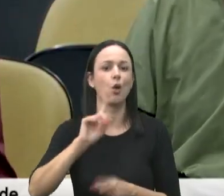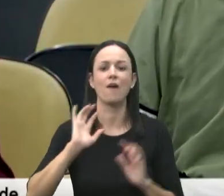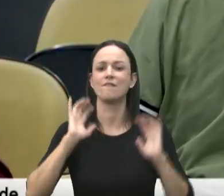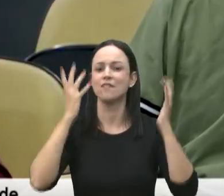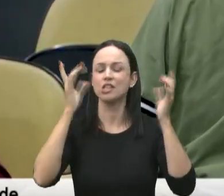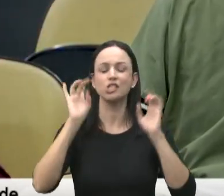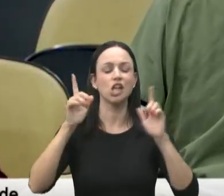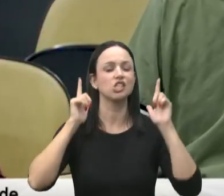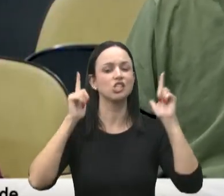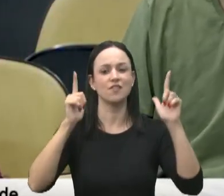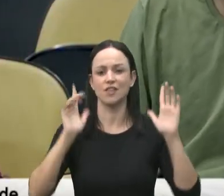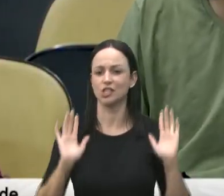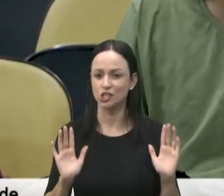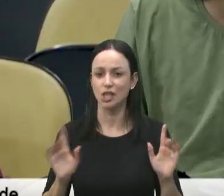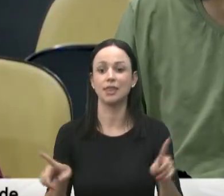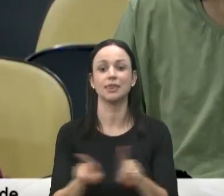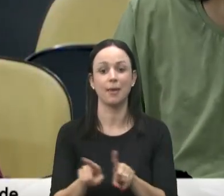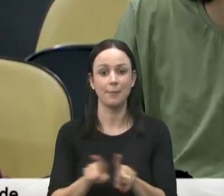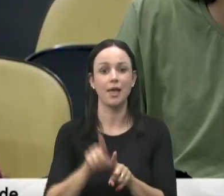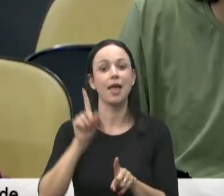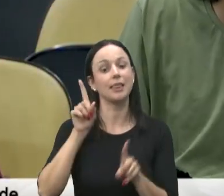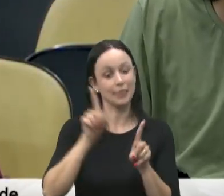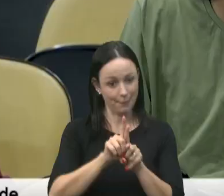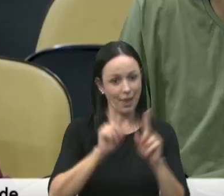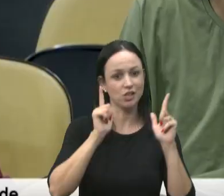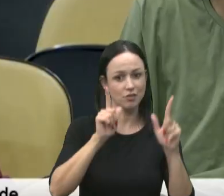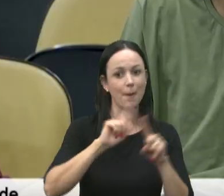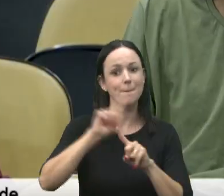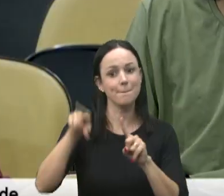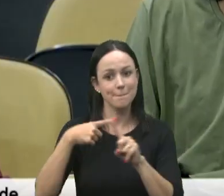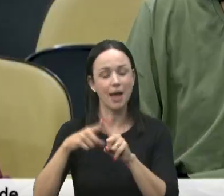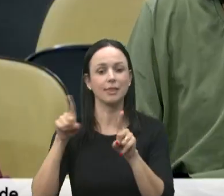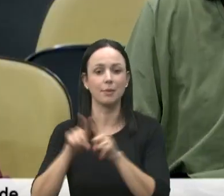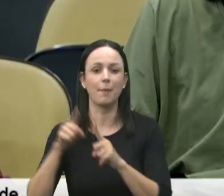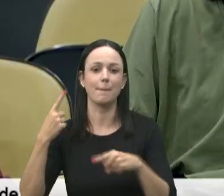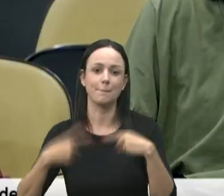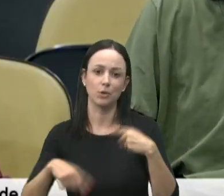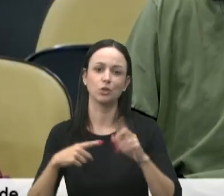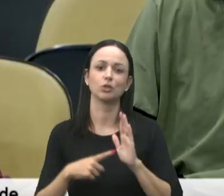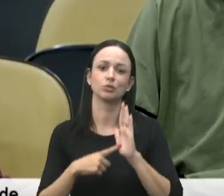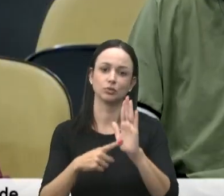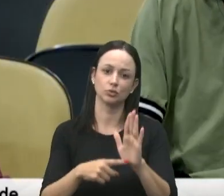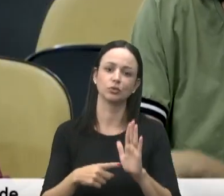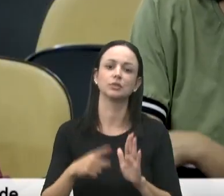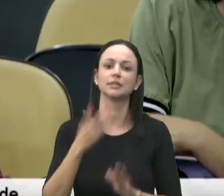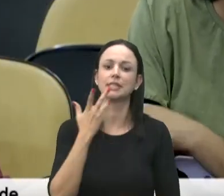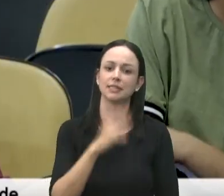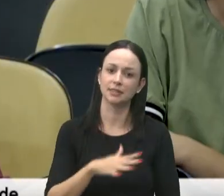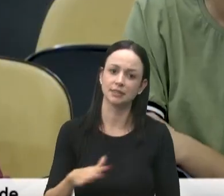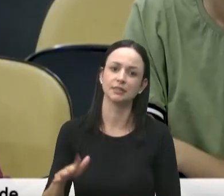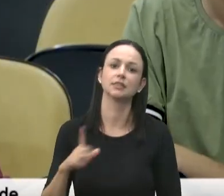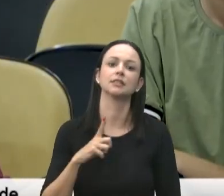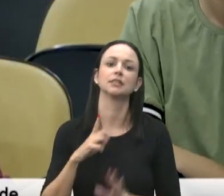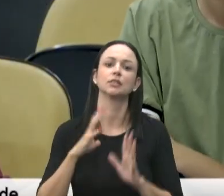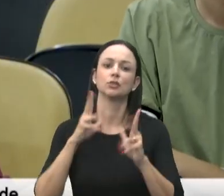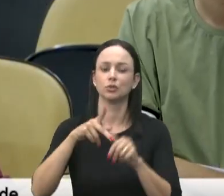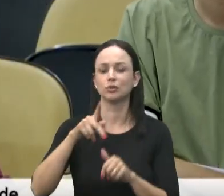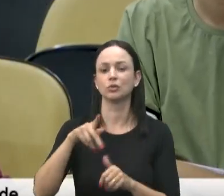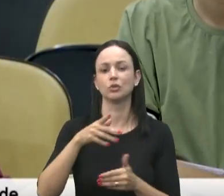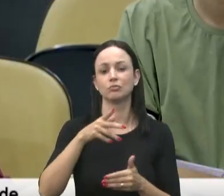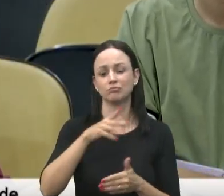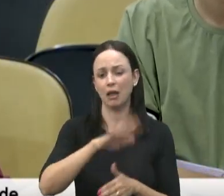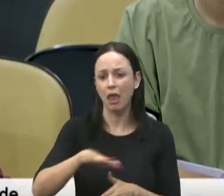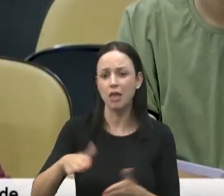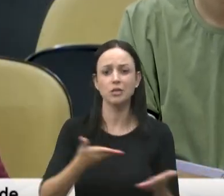se divertir, também é para se divertir, mas é para fazer uma política e para mostrar para as crianças que está todo mundo convidado, é uma